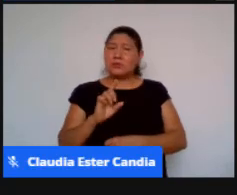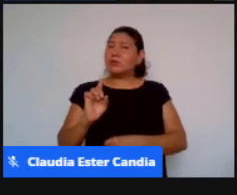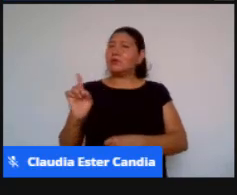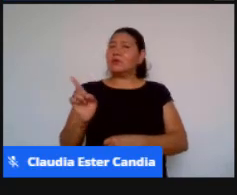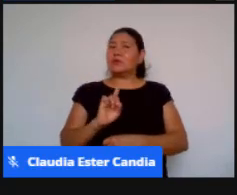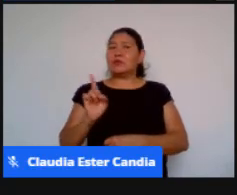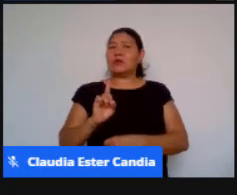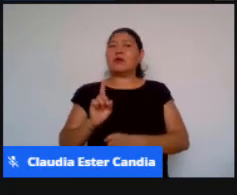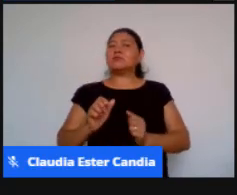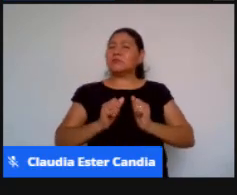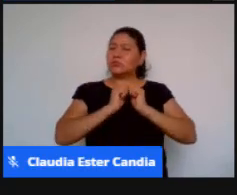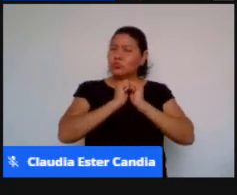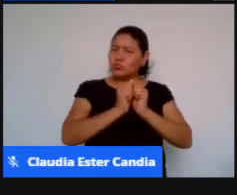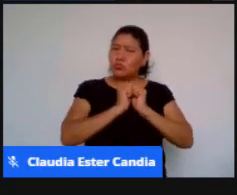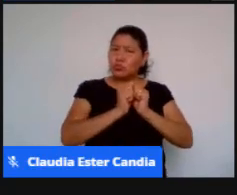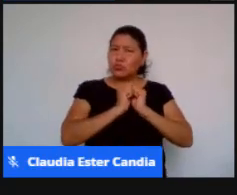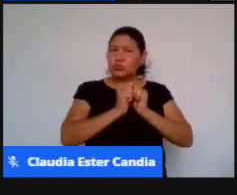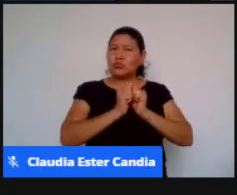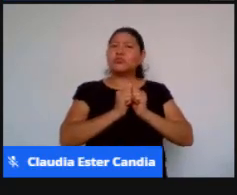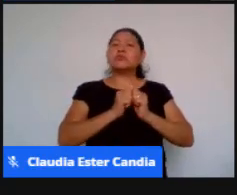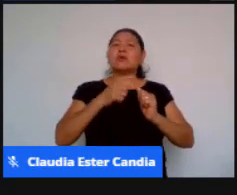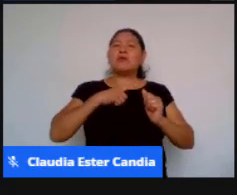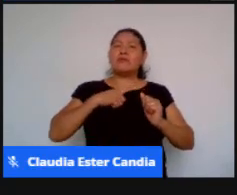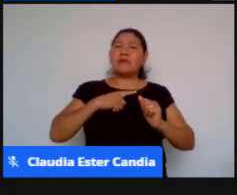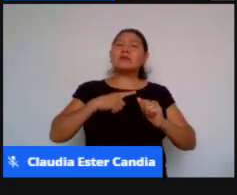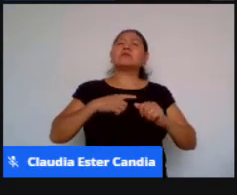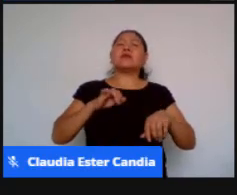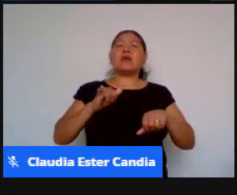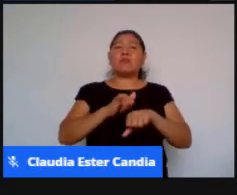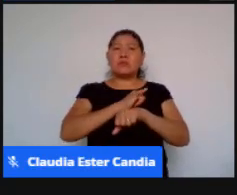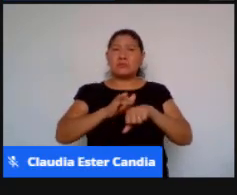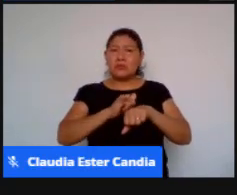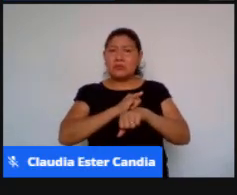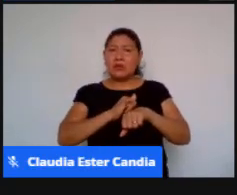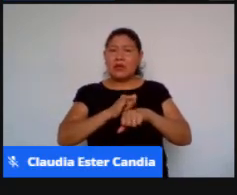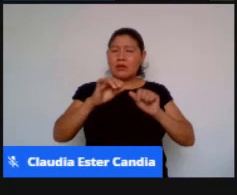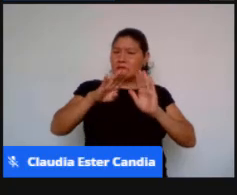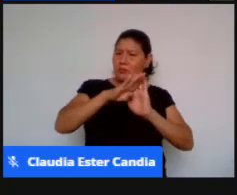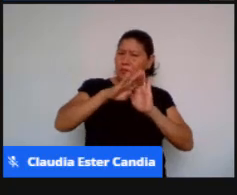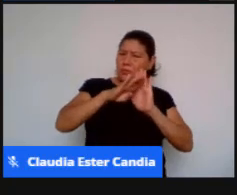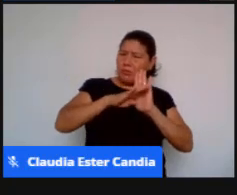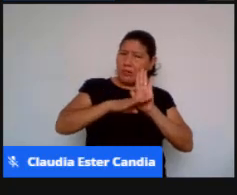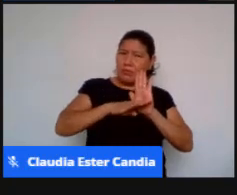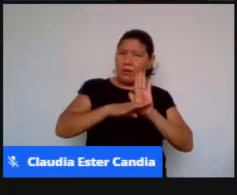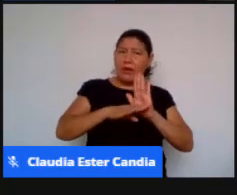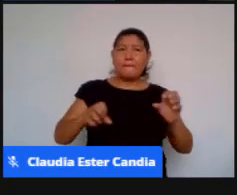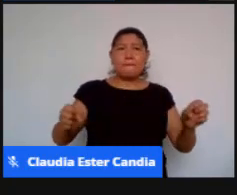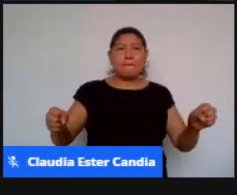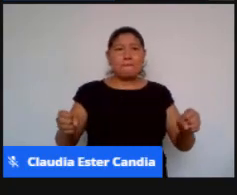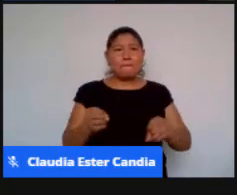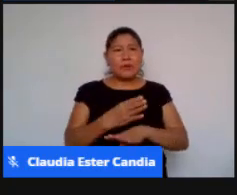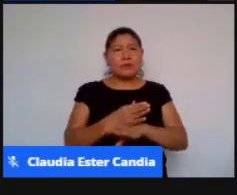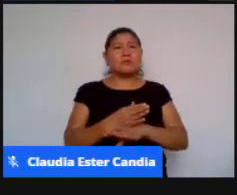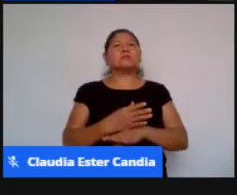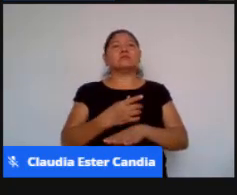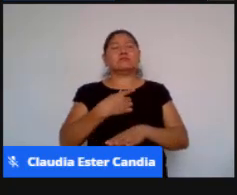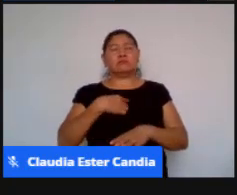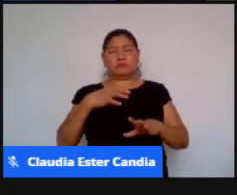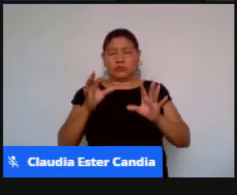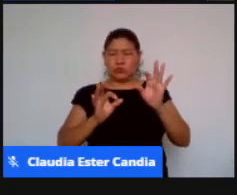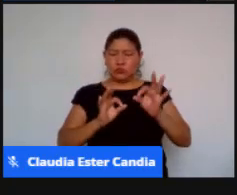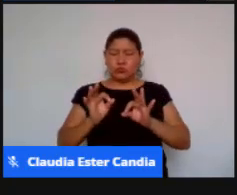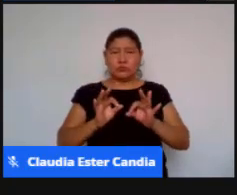complexo. A gente seguiu a estrutura, né? É essa estrutura que foi feita, porque não é fácil